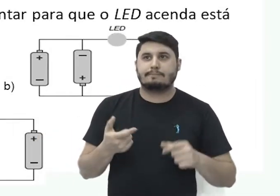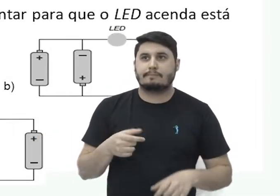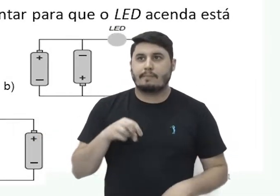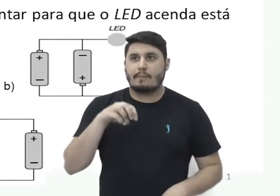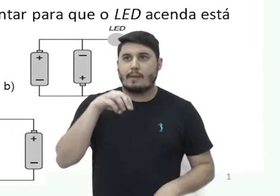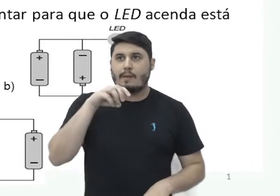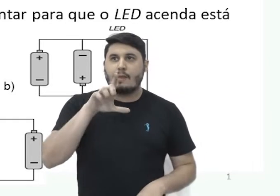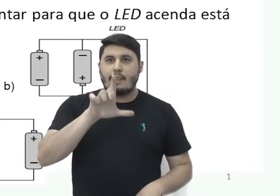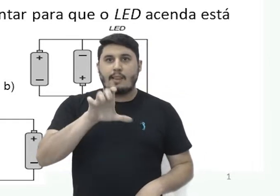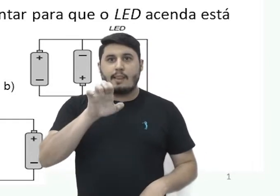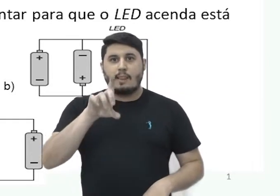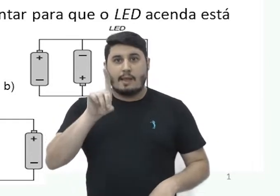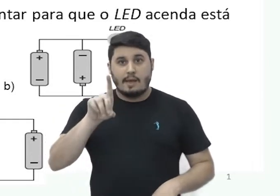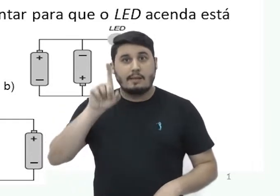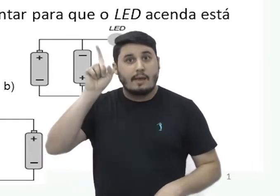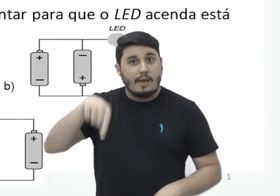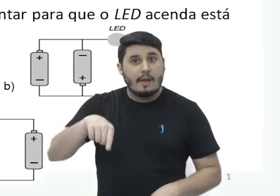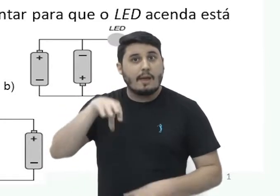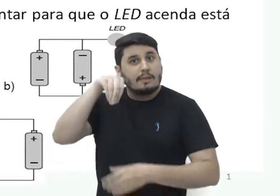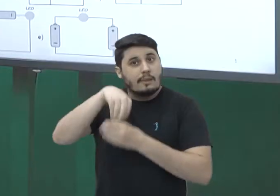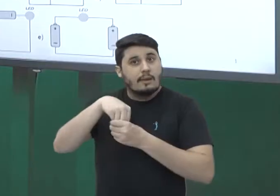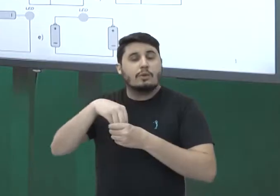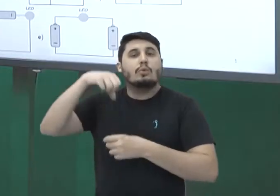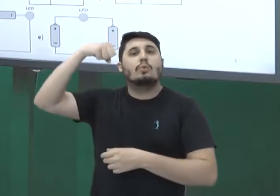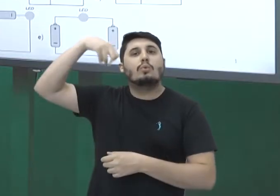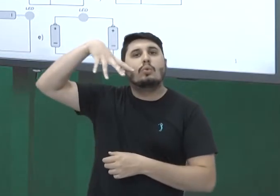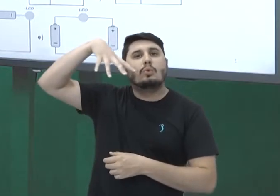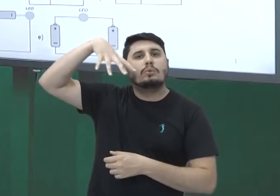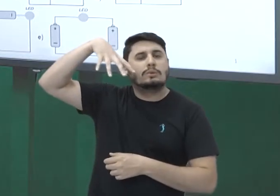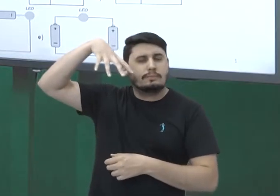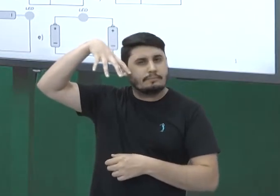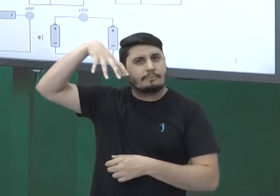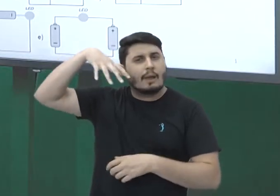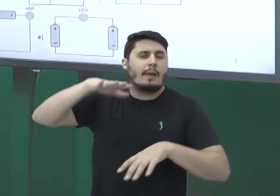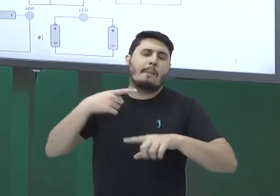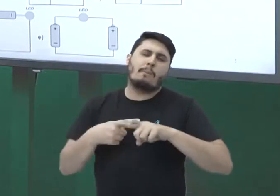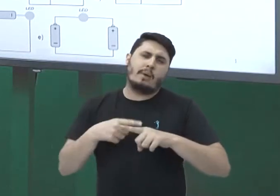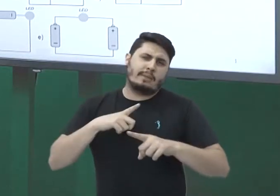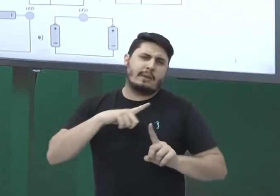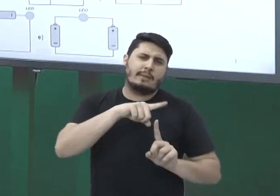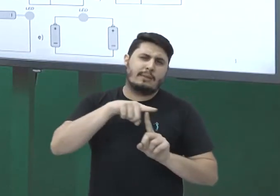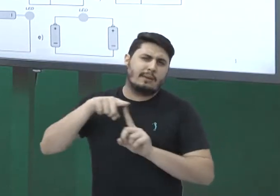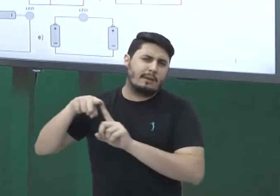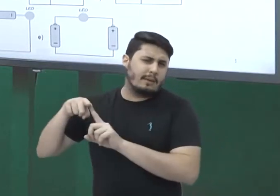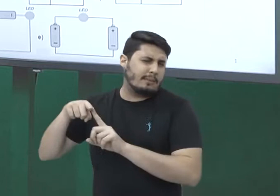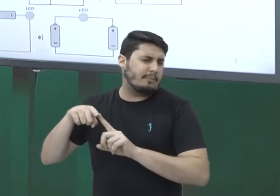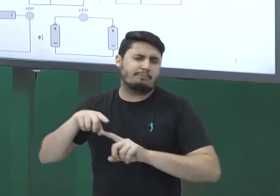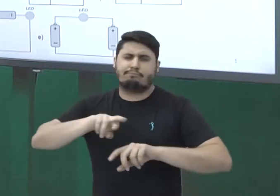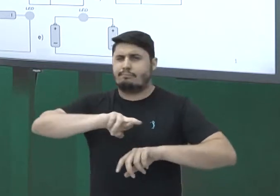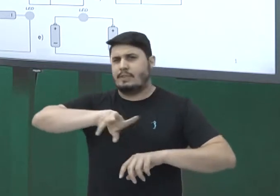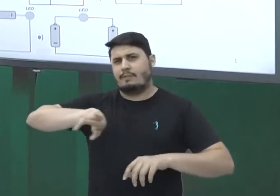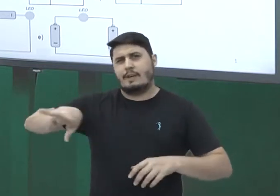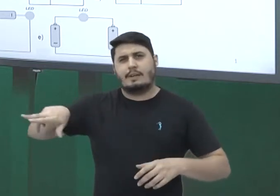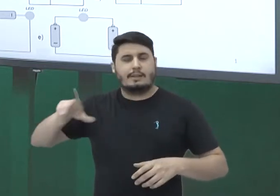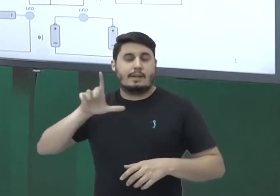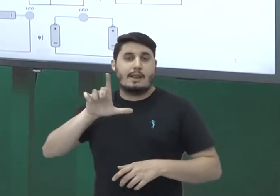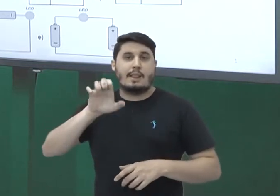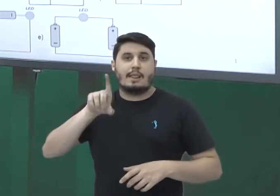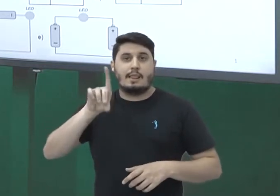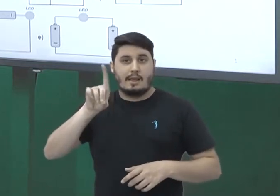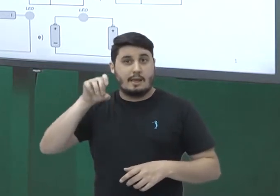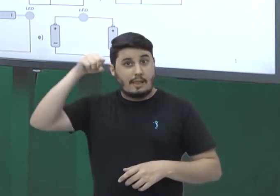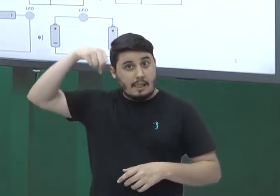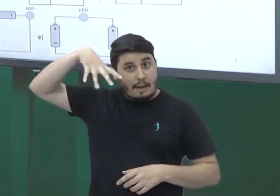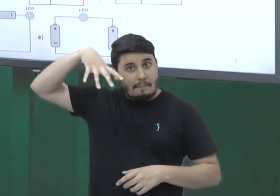componente eletrônico que emite luz sob certas condições. Existem várias lâmpadas de LED, certo? Umas bem pequenininhas e hoje são muito